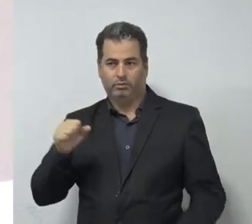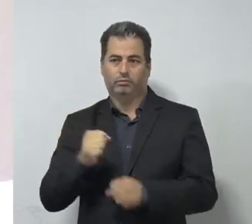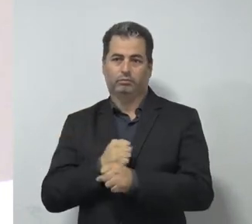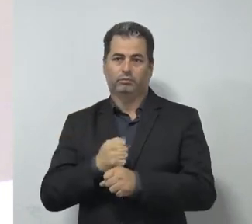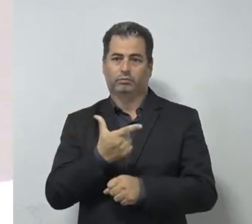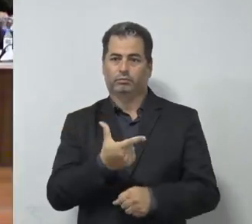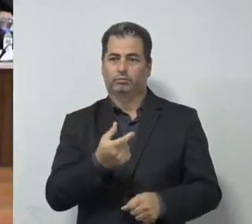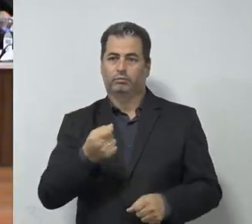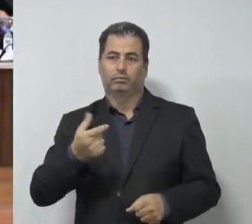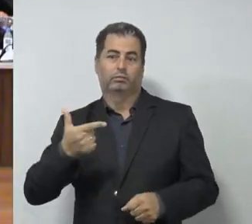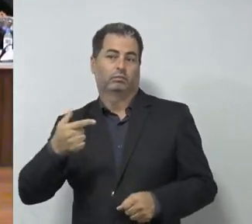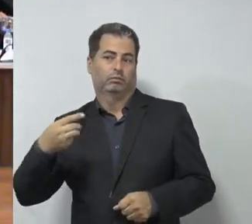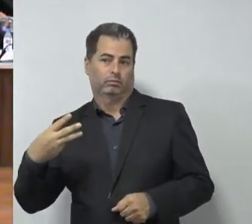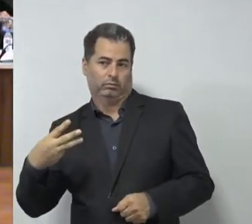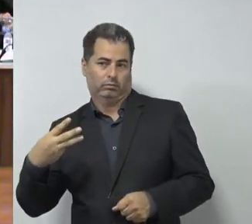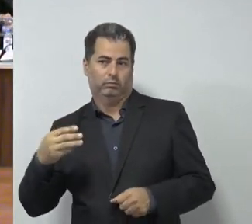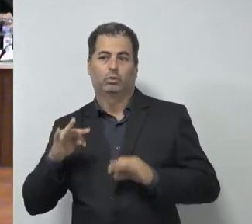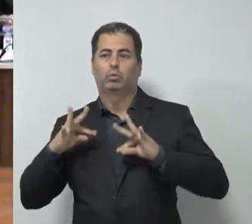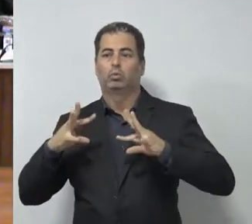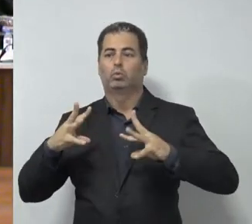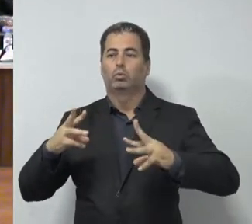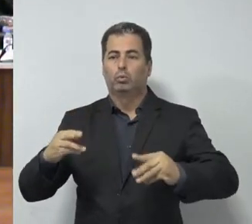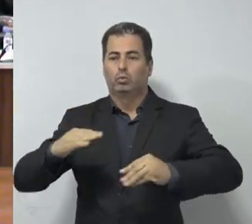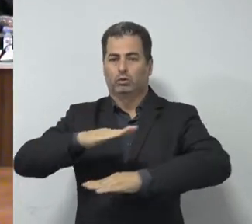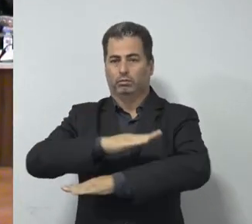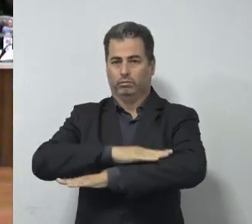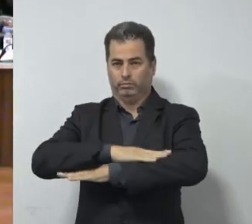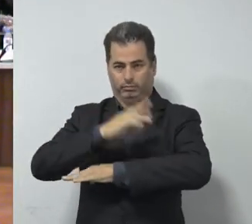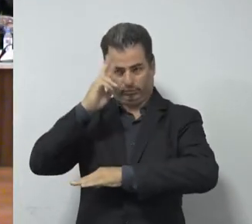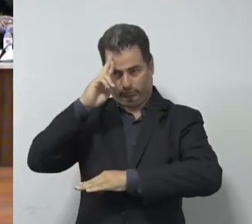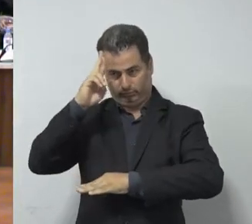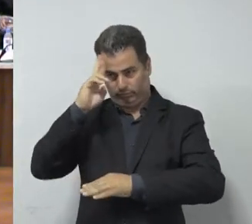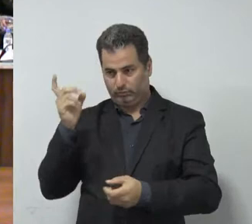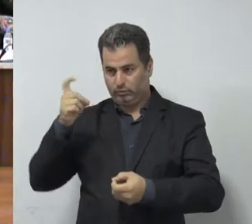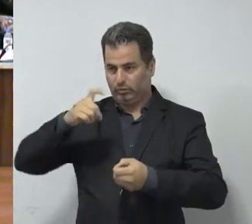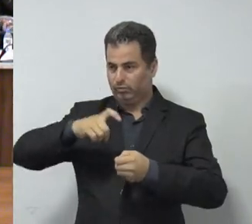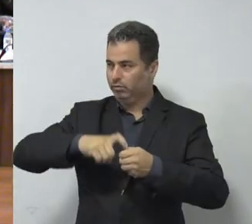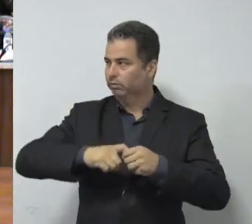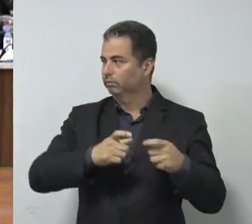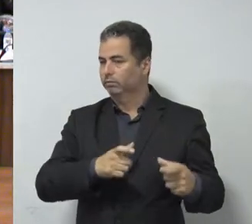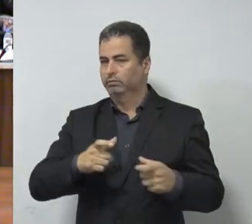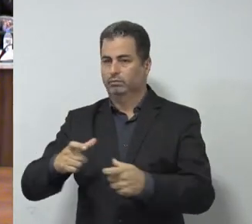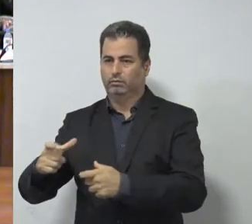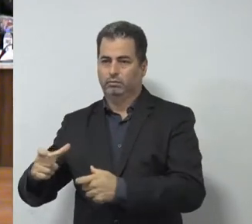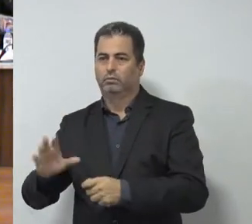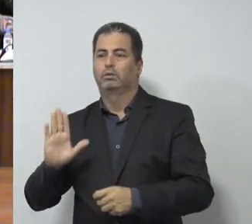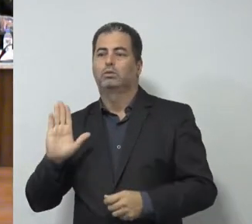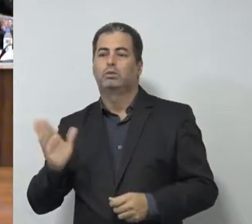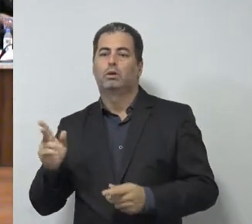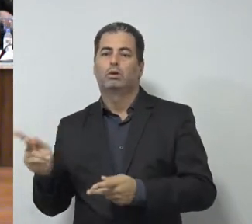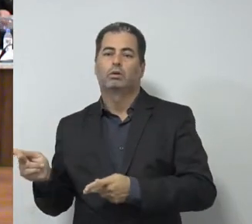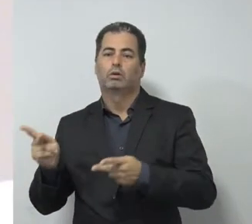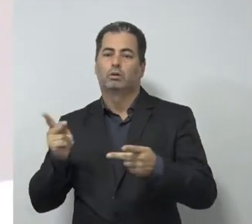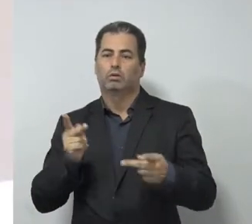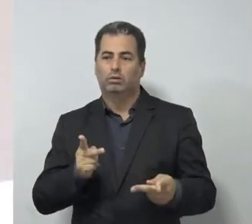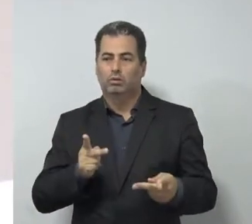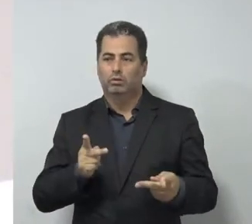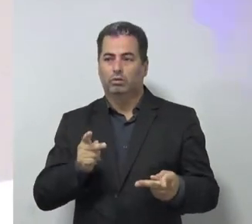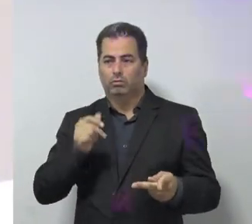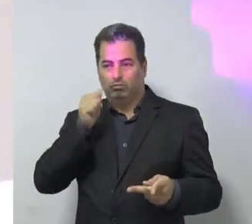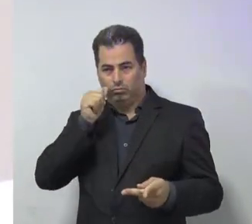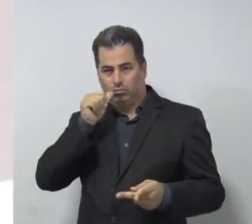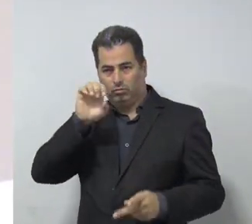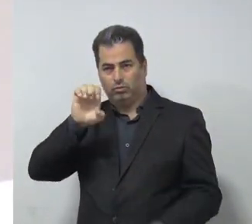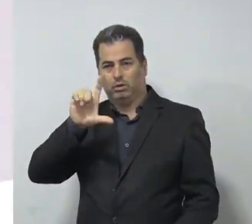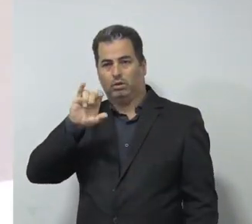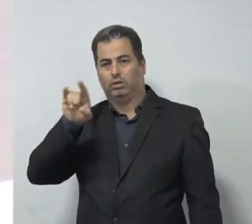2023. Agora os componentes da mesa diretiva retornam aos seus lugares e eu já convido a capitã Elisete